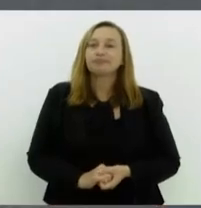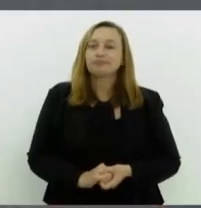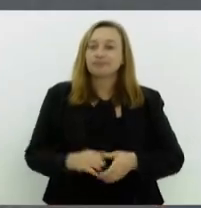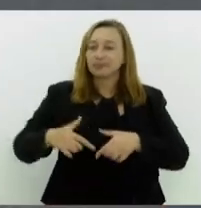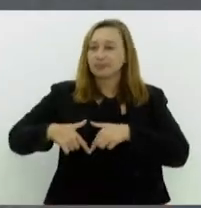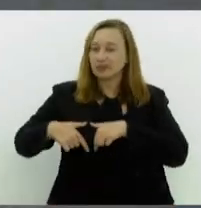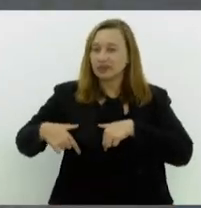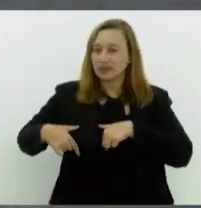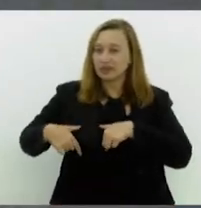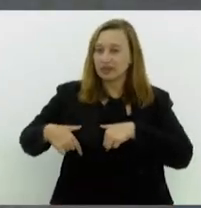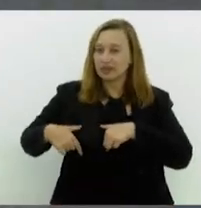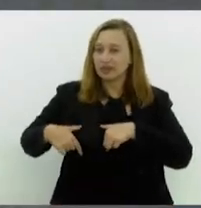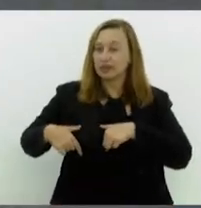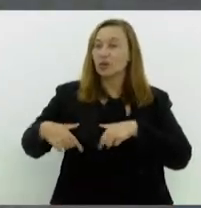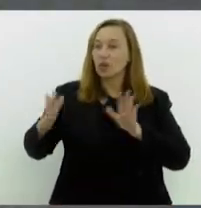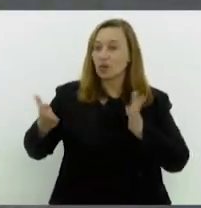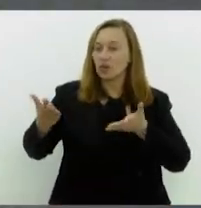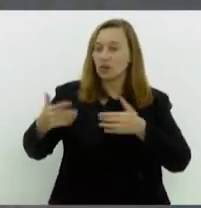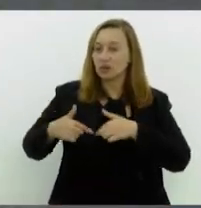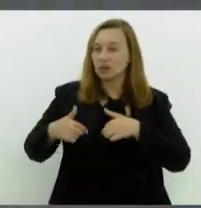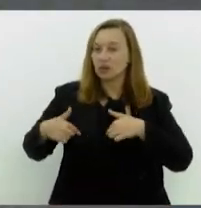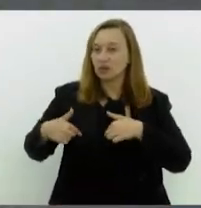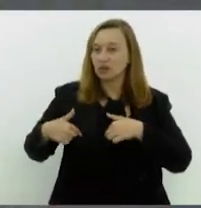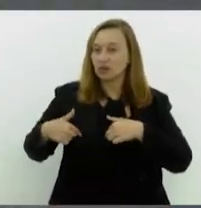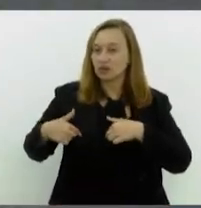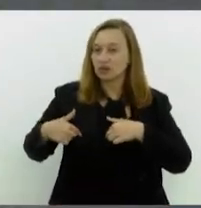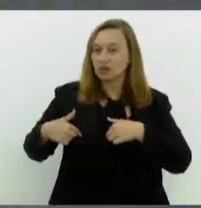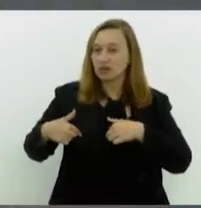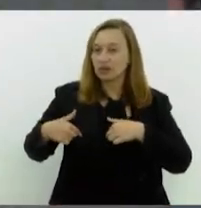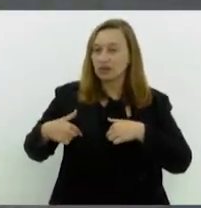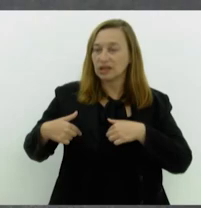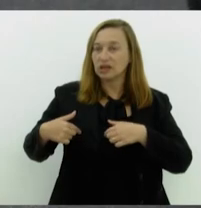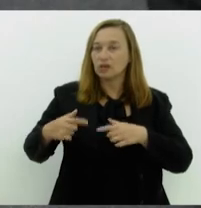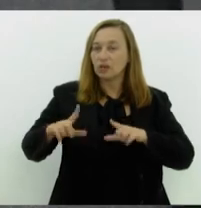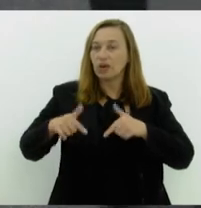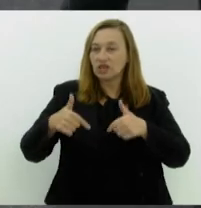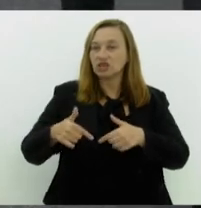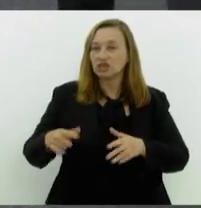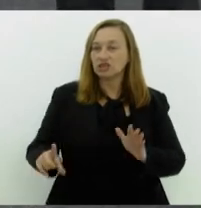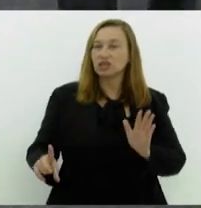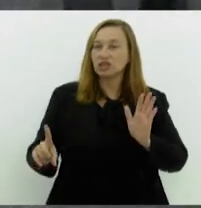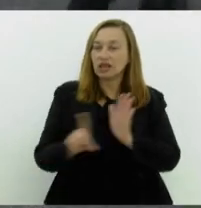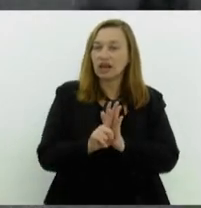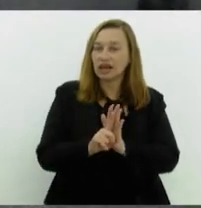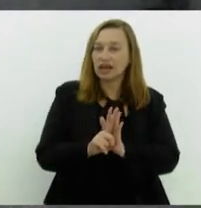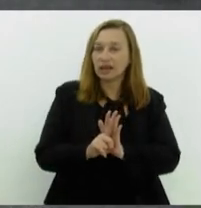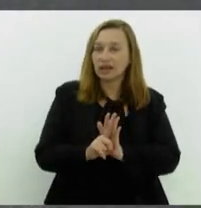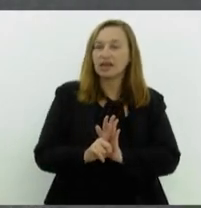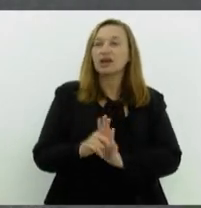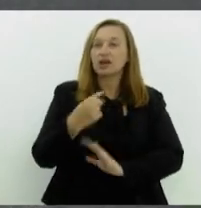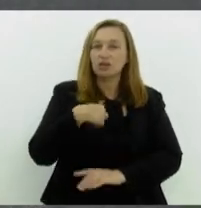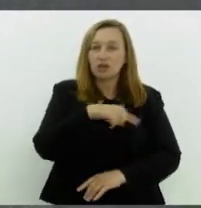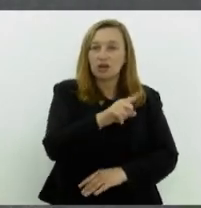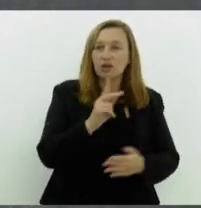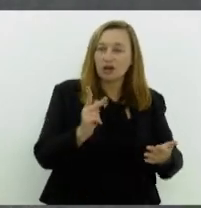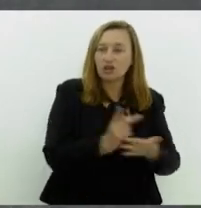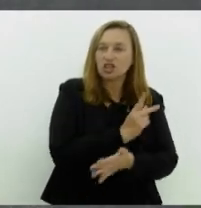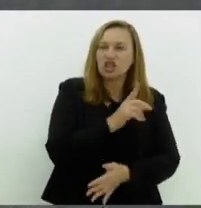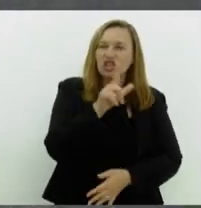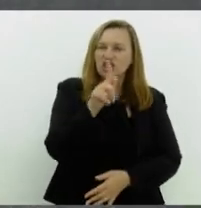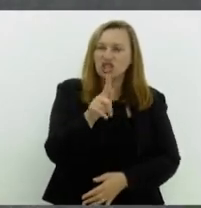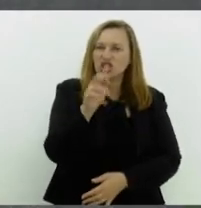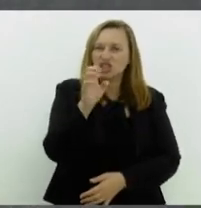com muito orgulho no meu peito hoje, que é uma operação dentro da lei. Estive lá na porta do Jericinó. O que aconteceu na porta do